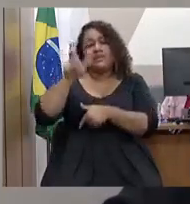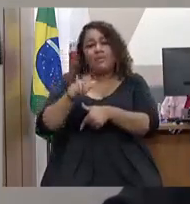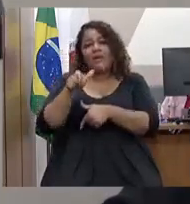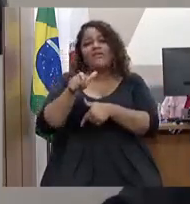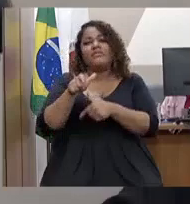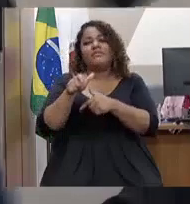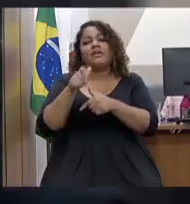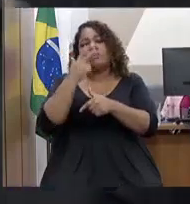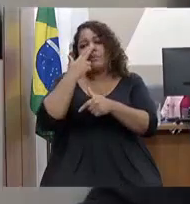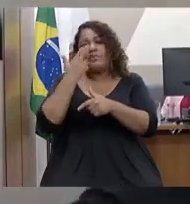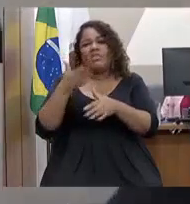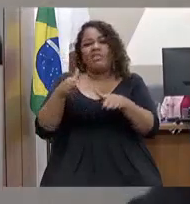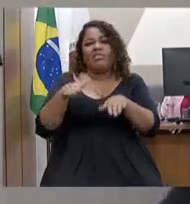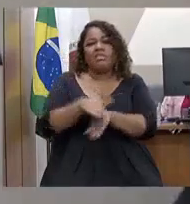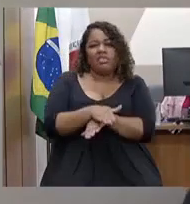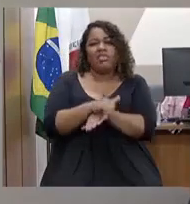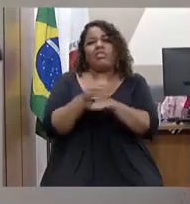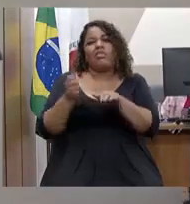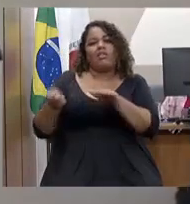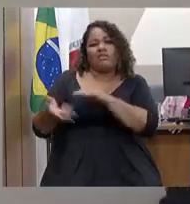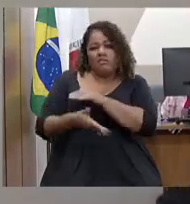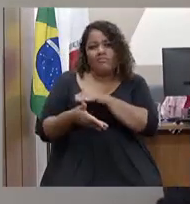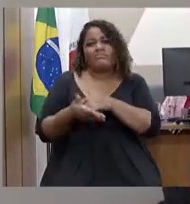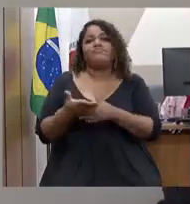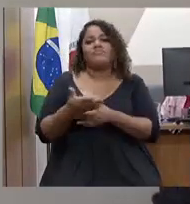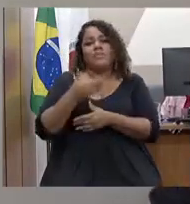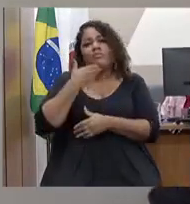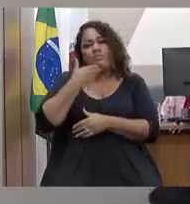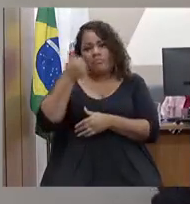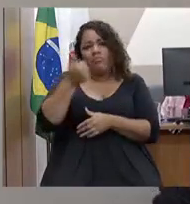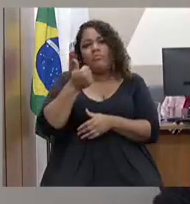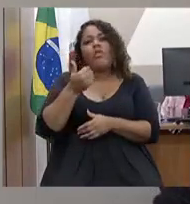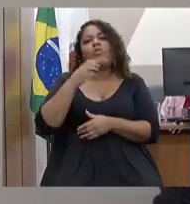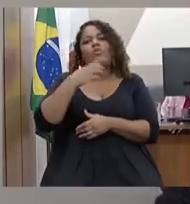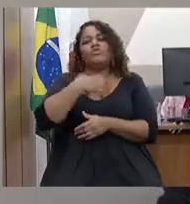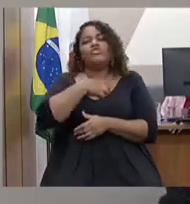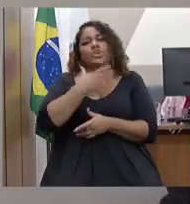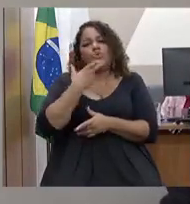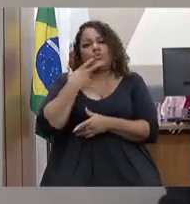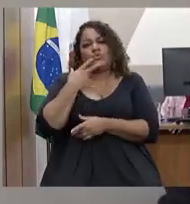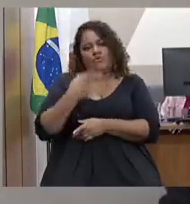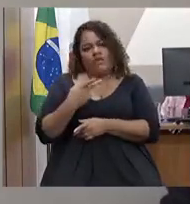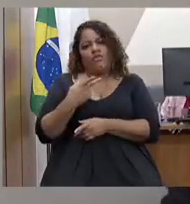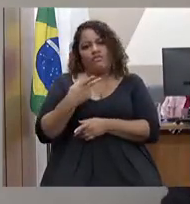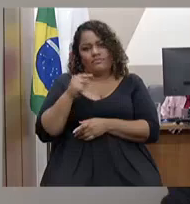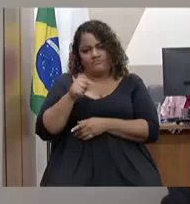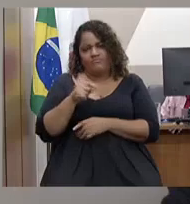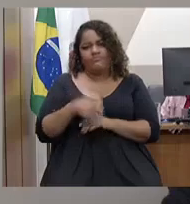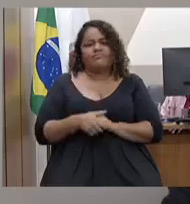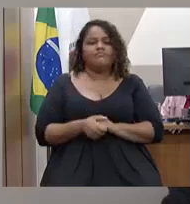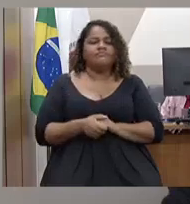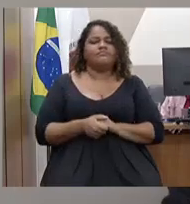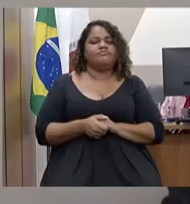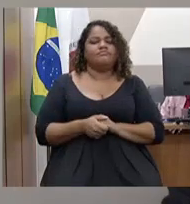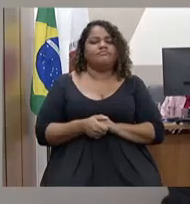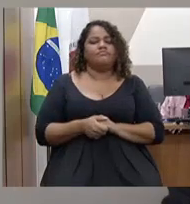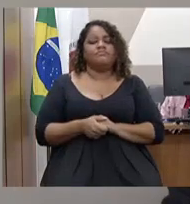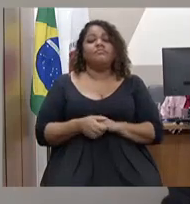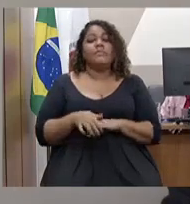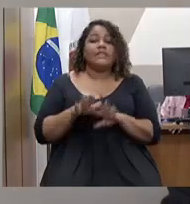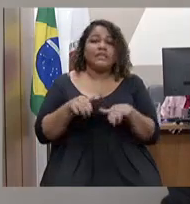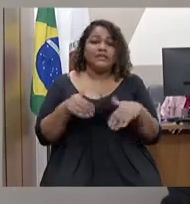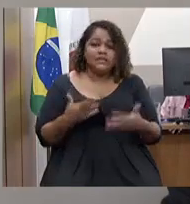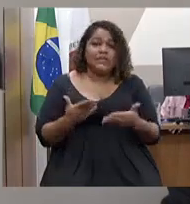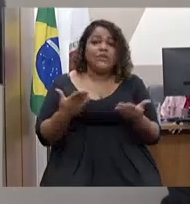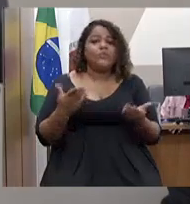Qual a melhor forma de se chamar isso então acho que essa esse dia